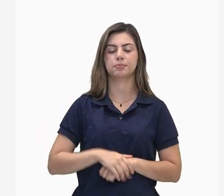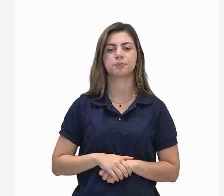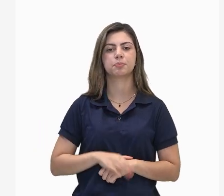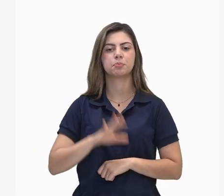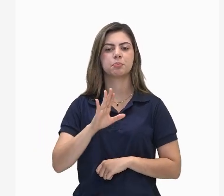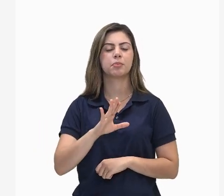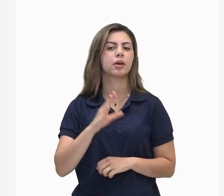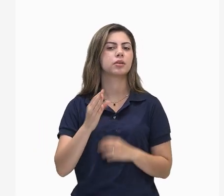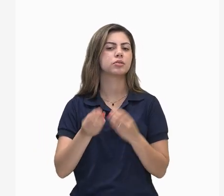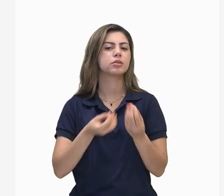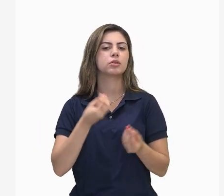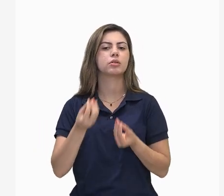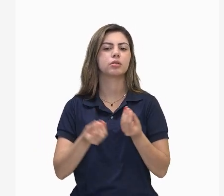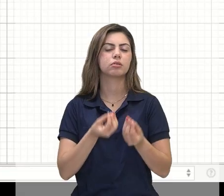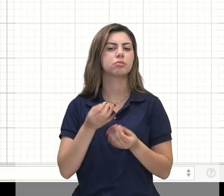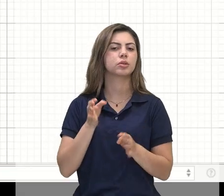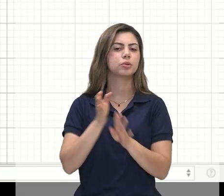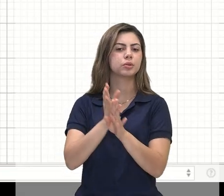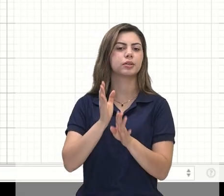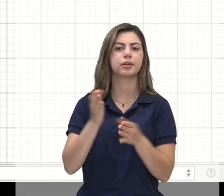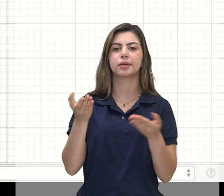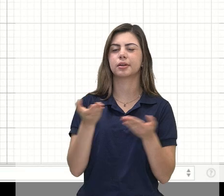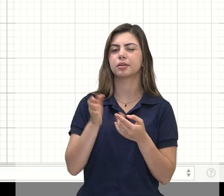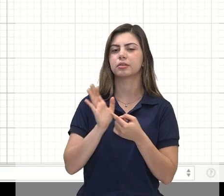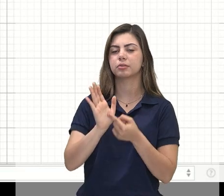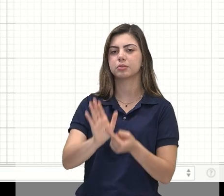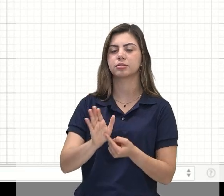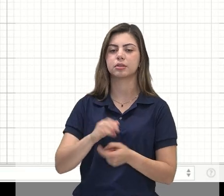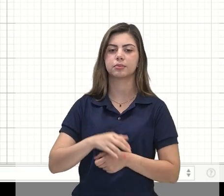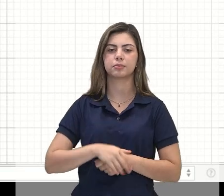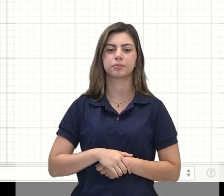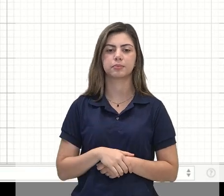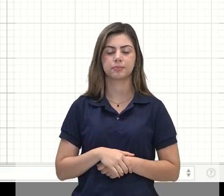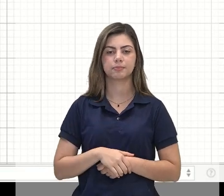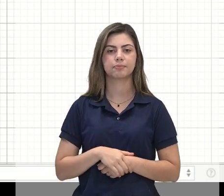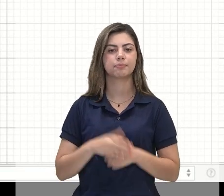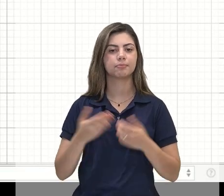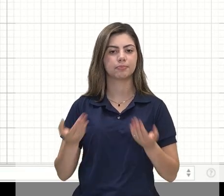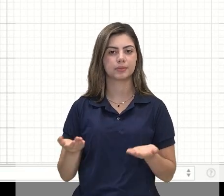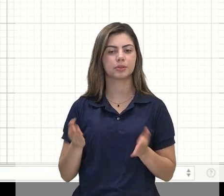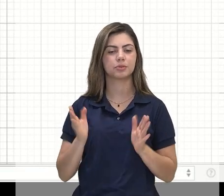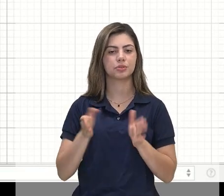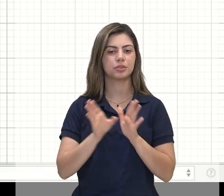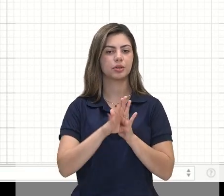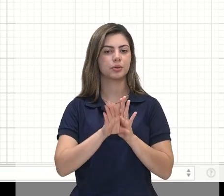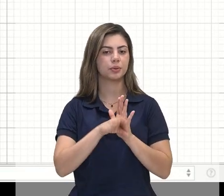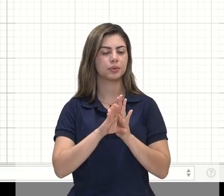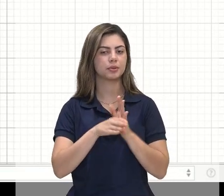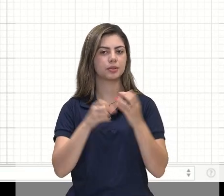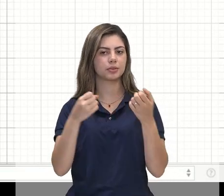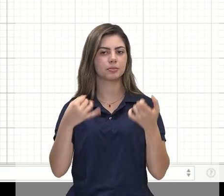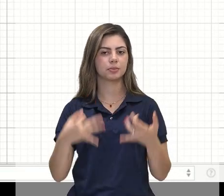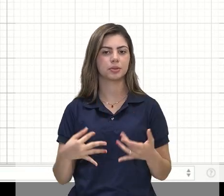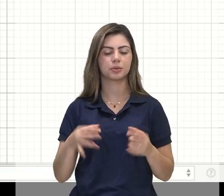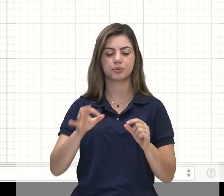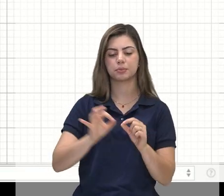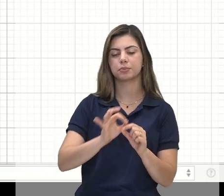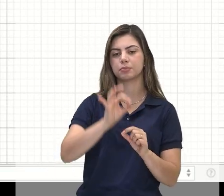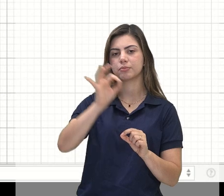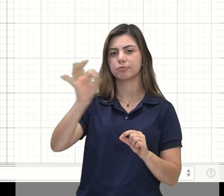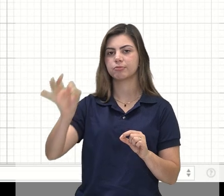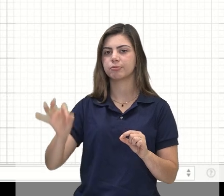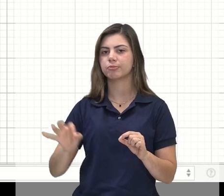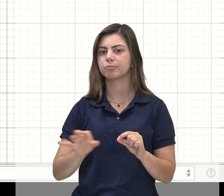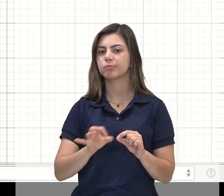é esse elemento. Pois bem, queridos alunos, como vimos na definição, né, a circunferência, né, é a região